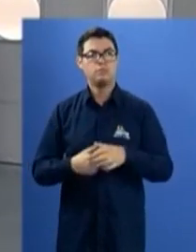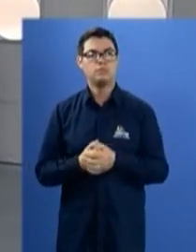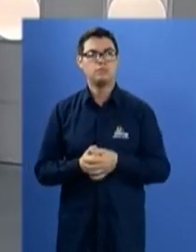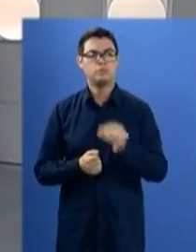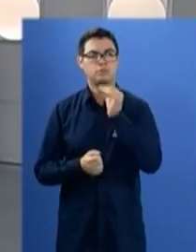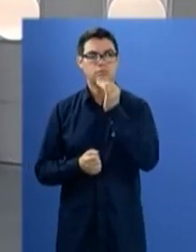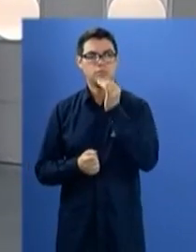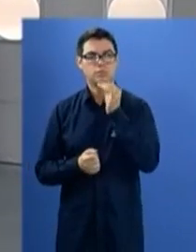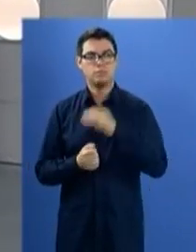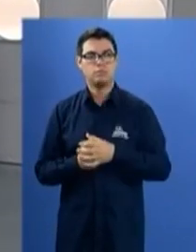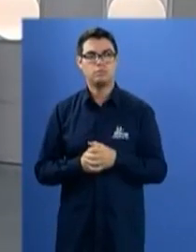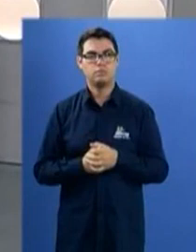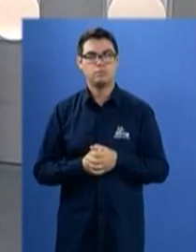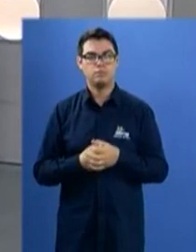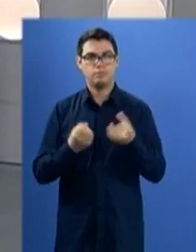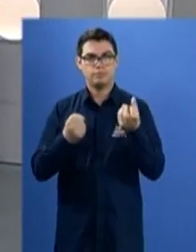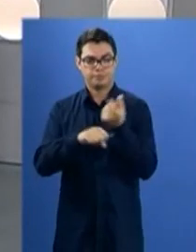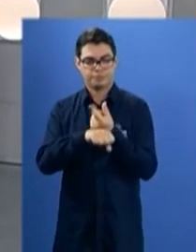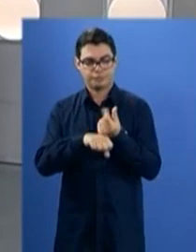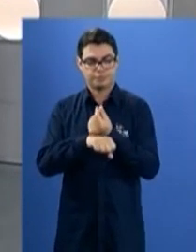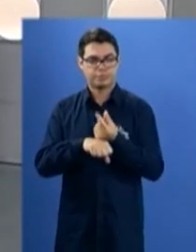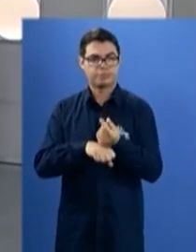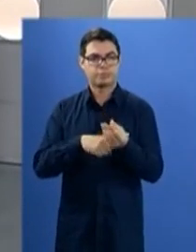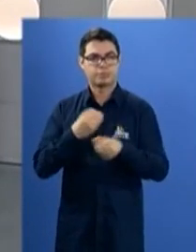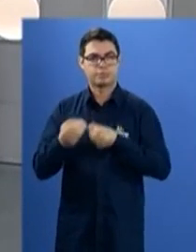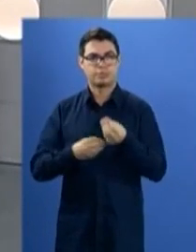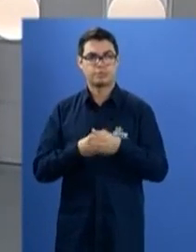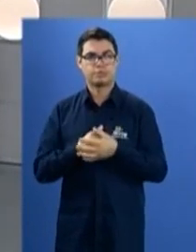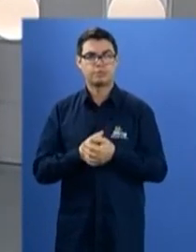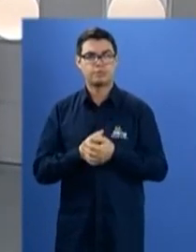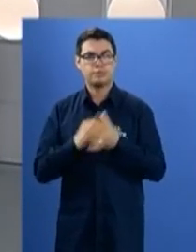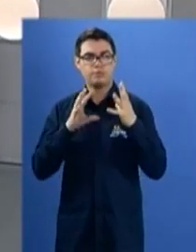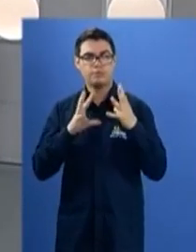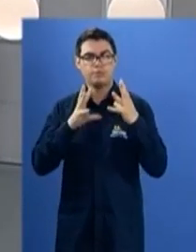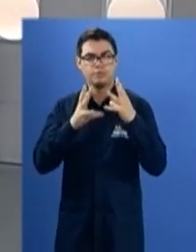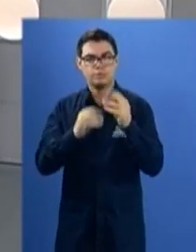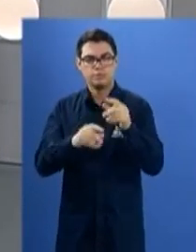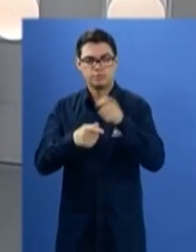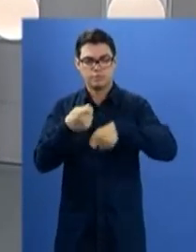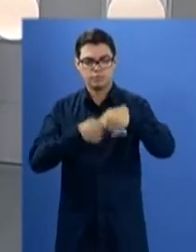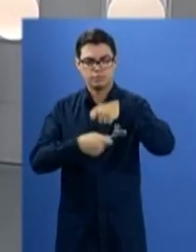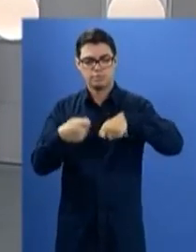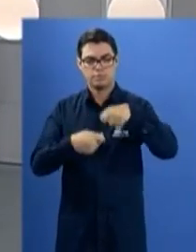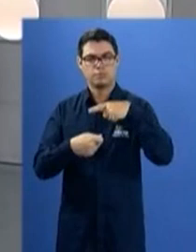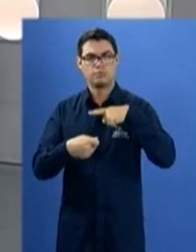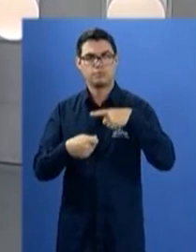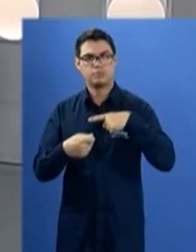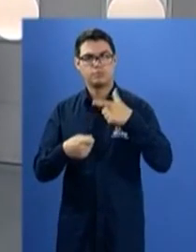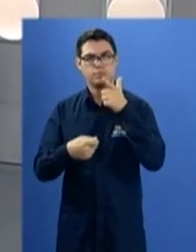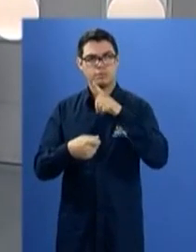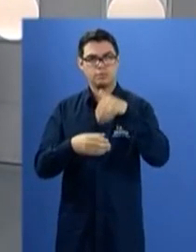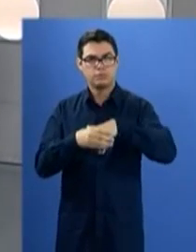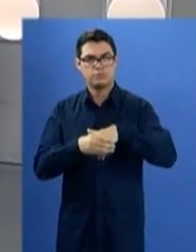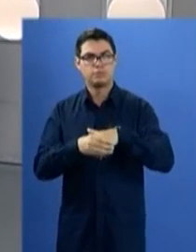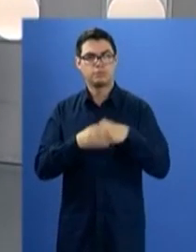exemplo, quando nós falamos em finanças, vem a ser toda aquela administração de recursos financeiros